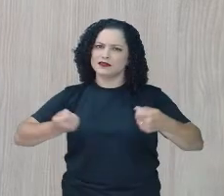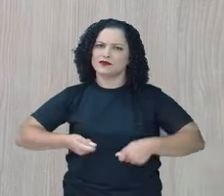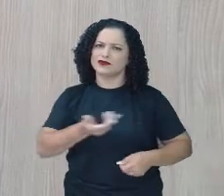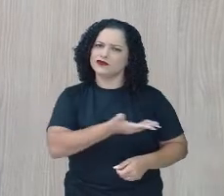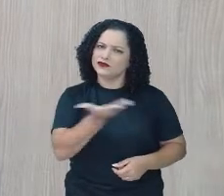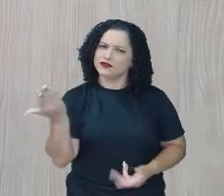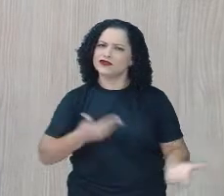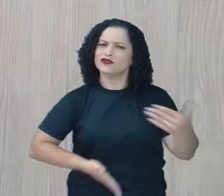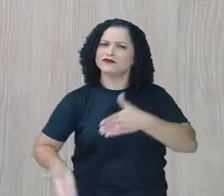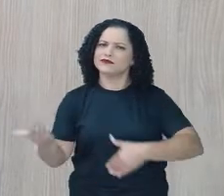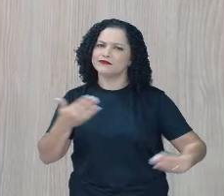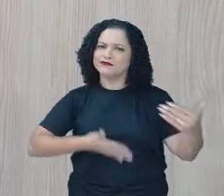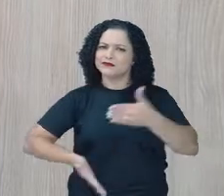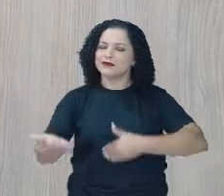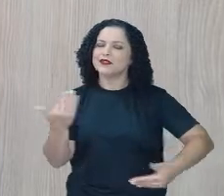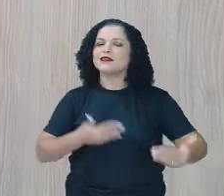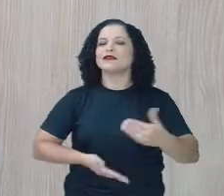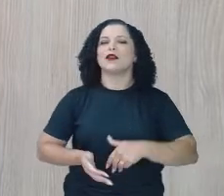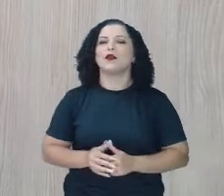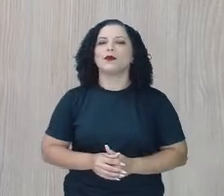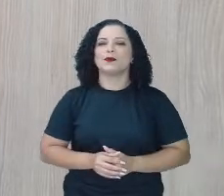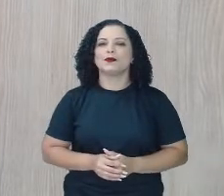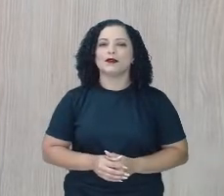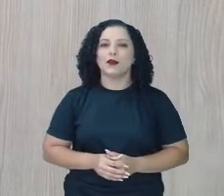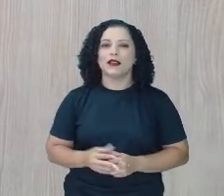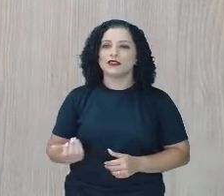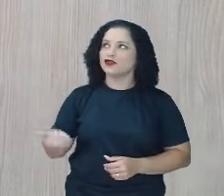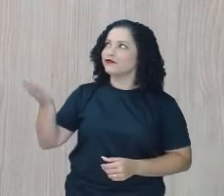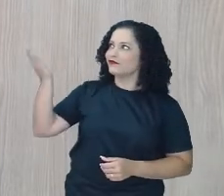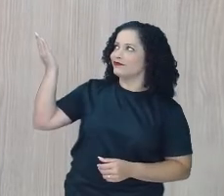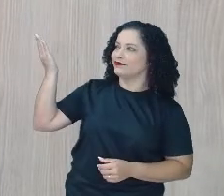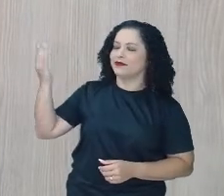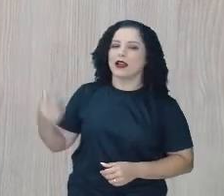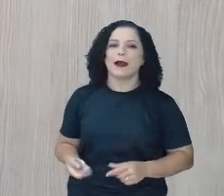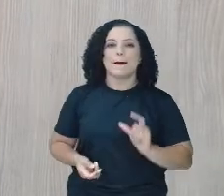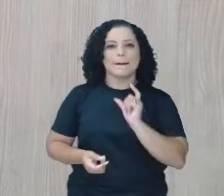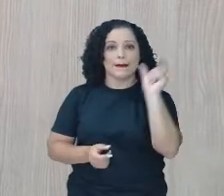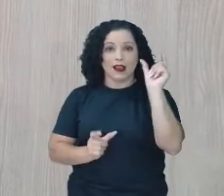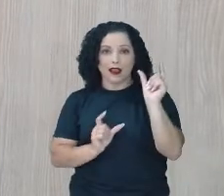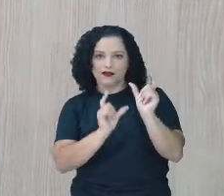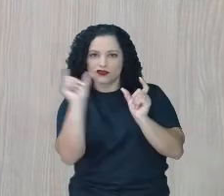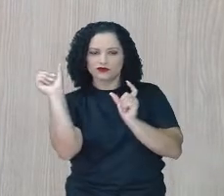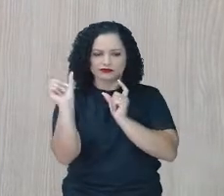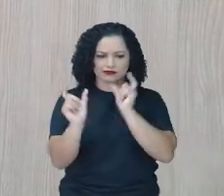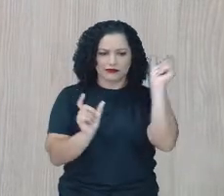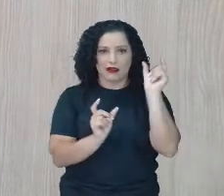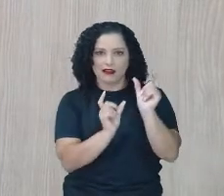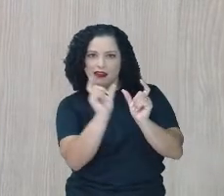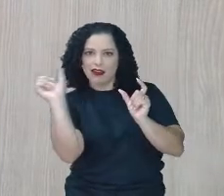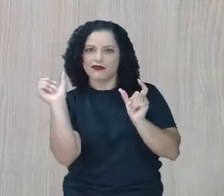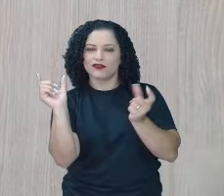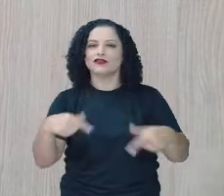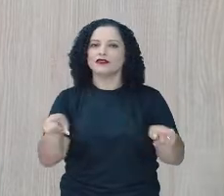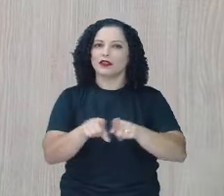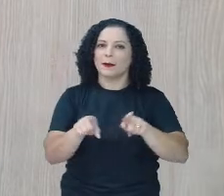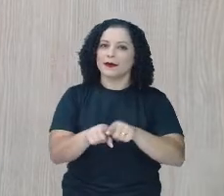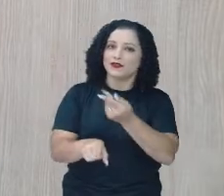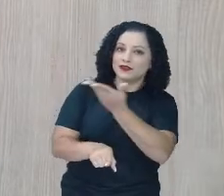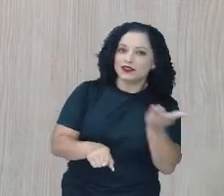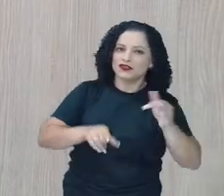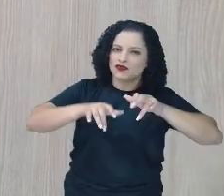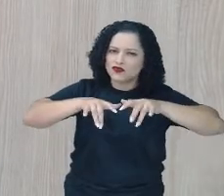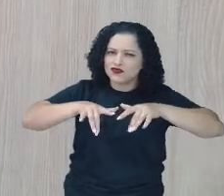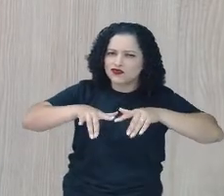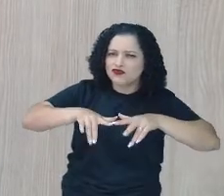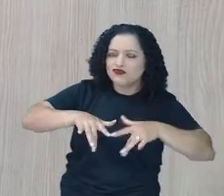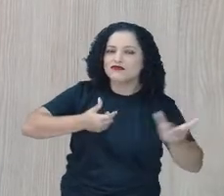Então, esse falar aí, essas palavras a mais aí, tem que acontecer aqui com a gente online, tá? Então, lembre de participar aqui com a gente. Boa. Lembre também de dizer